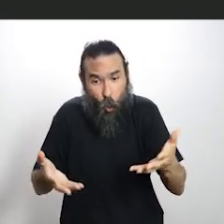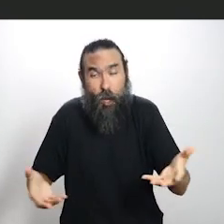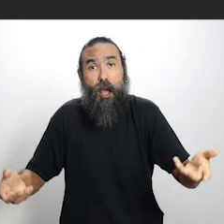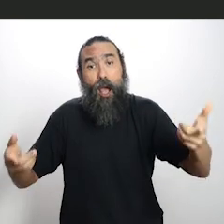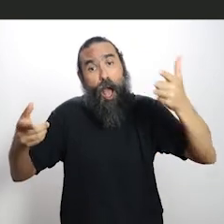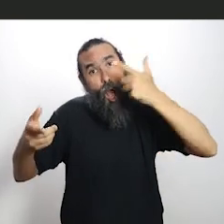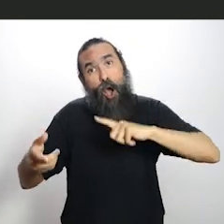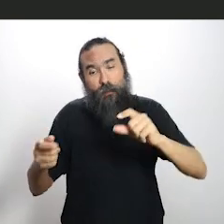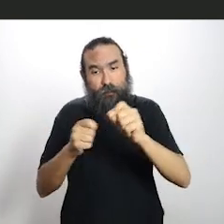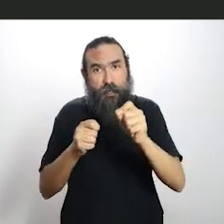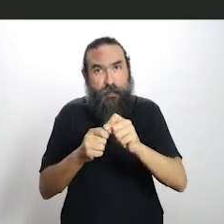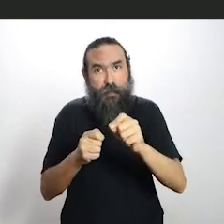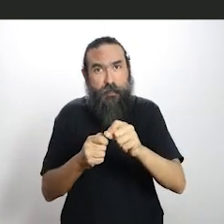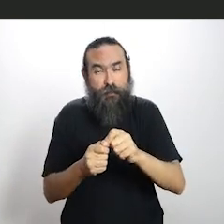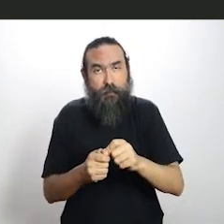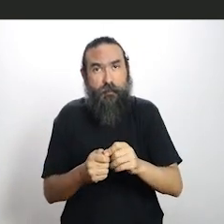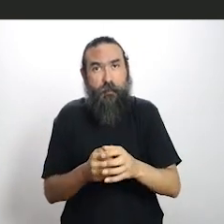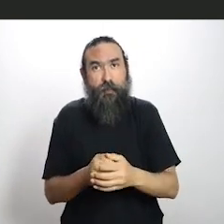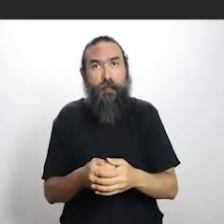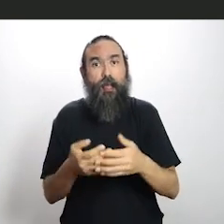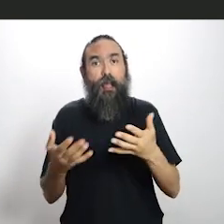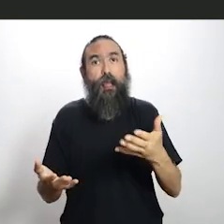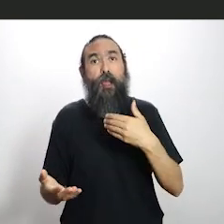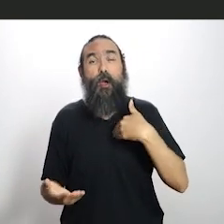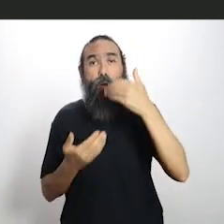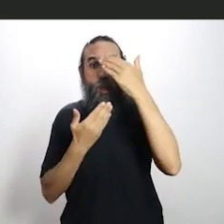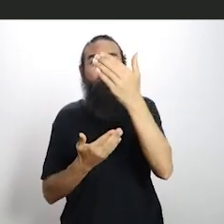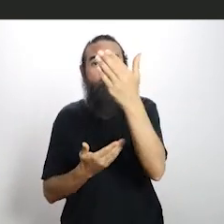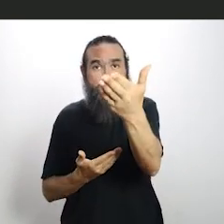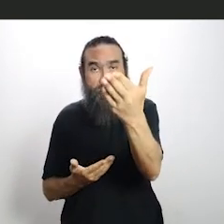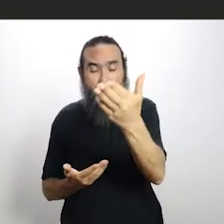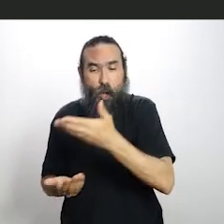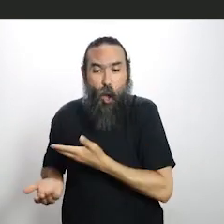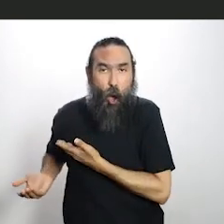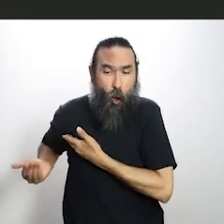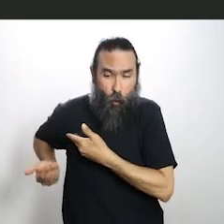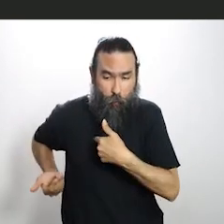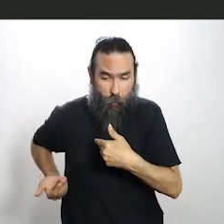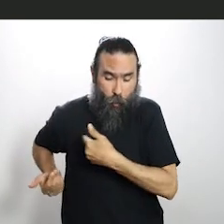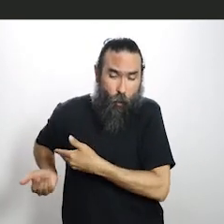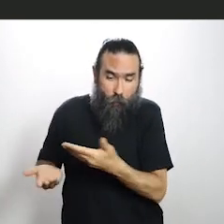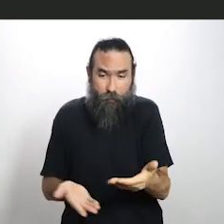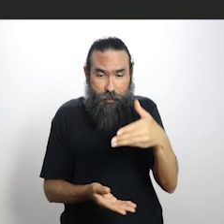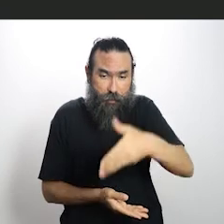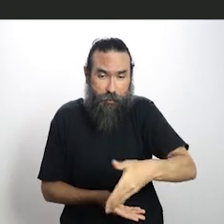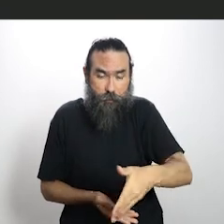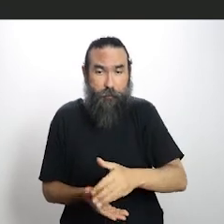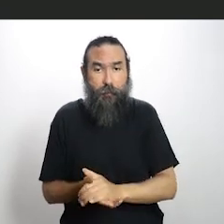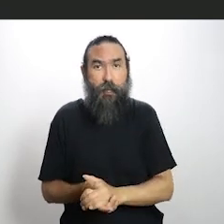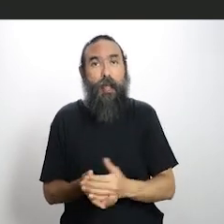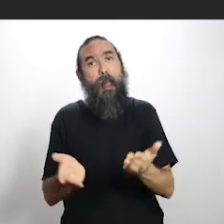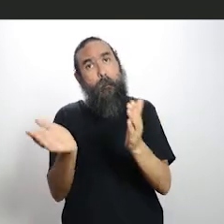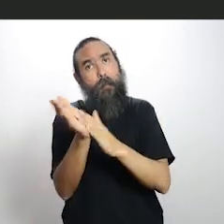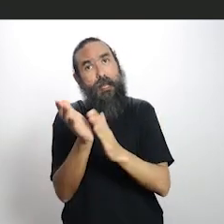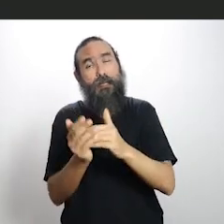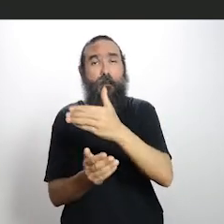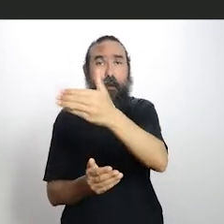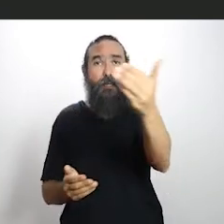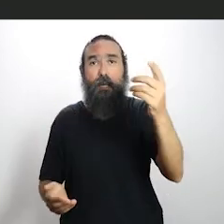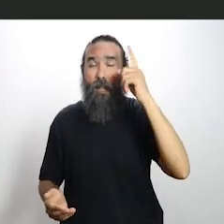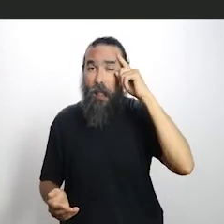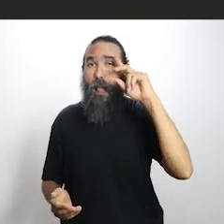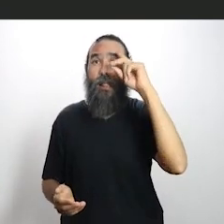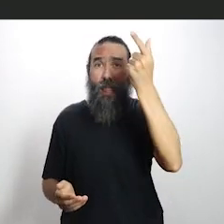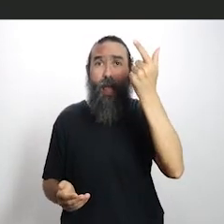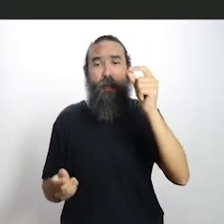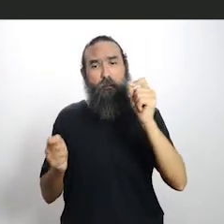recurso eu não me engano foram 200 mil reais que o Estado de Goiás através do FAC passou para vocês e vocês estão movimentando ele nesse